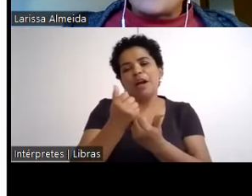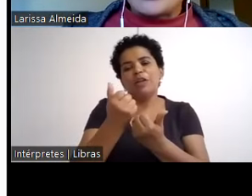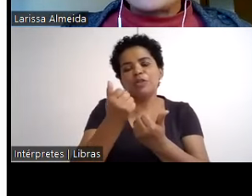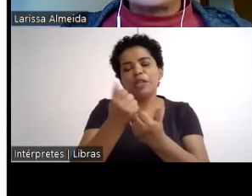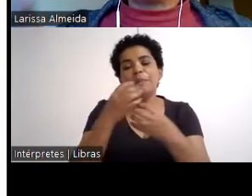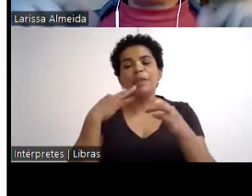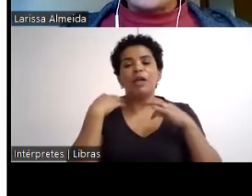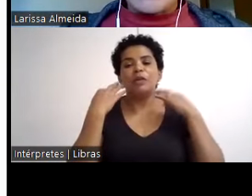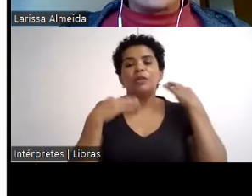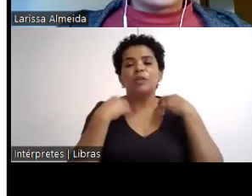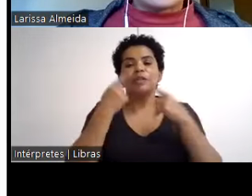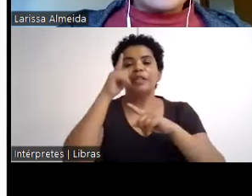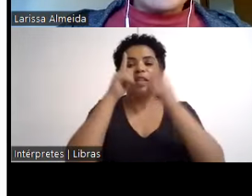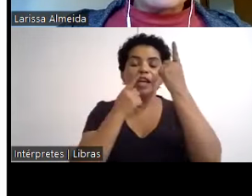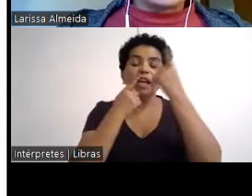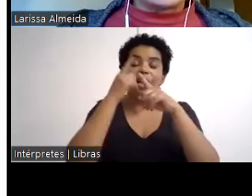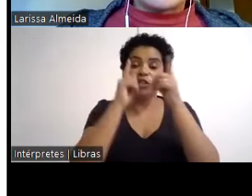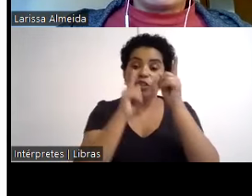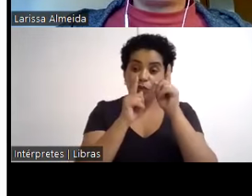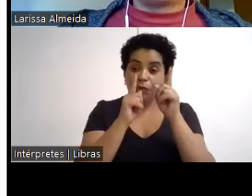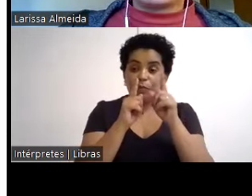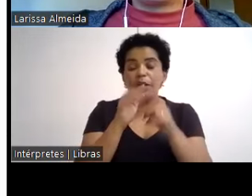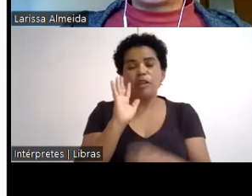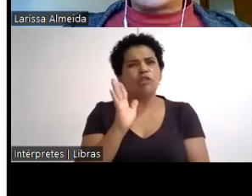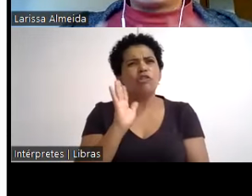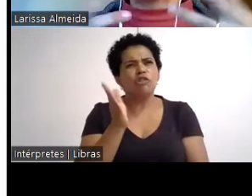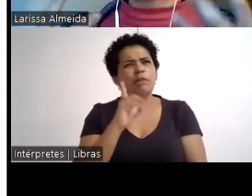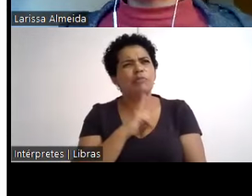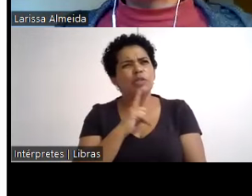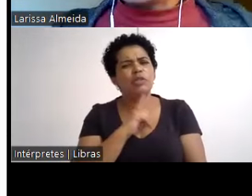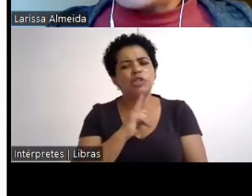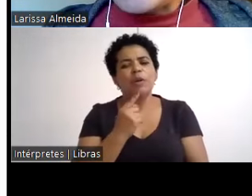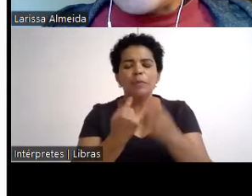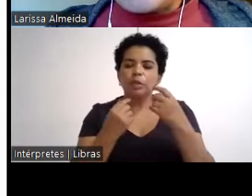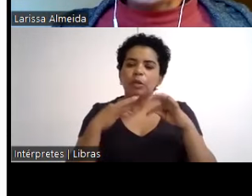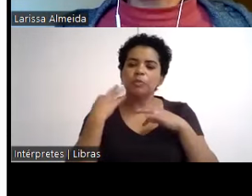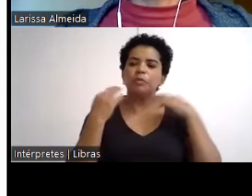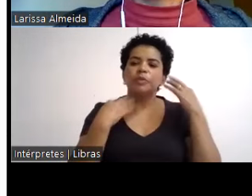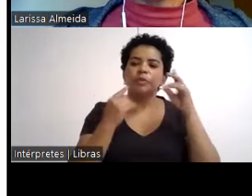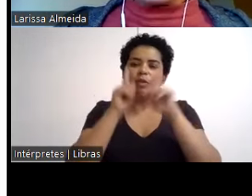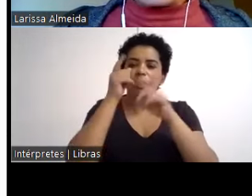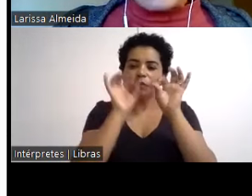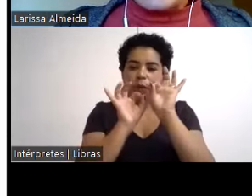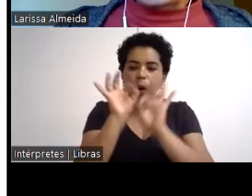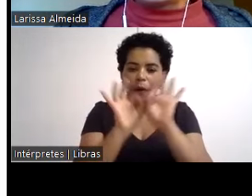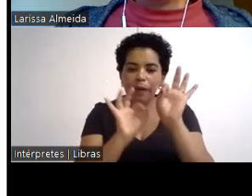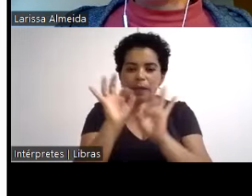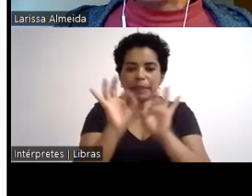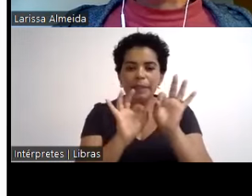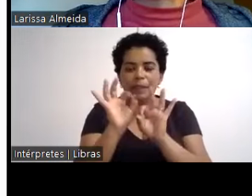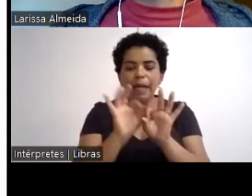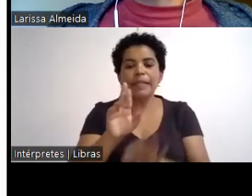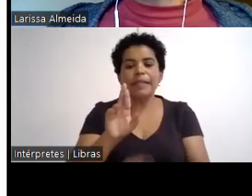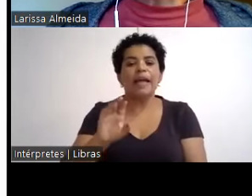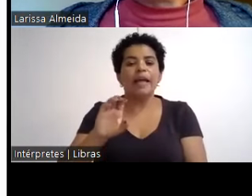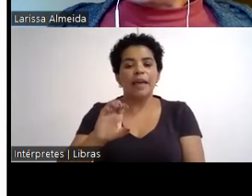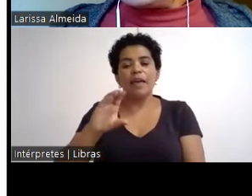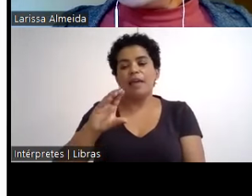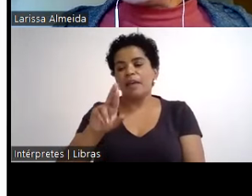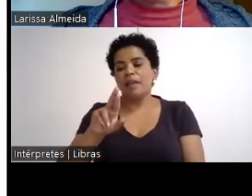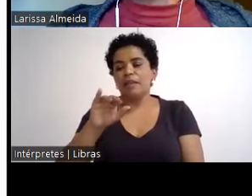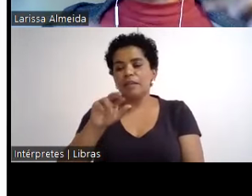criativo regenerativo, porque nós já tínhamos iniciativas de turismo criativo organizadas na Recria. Então, vamos